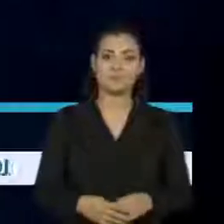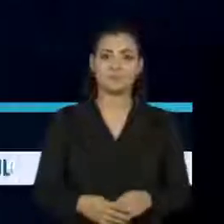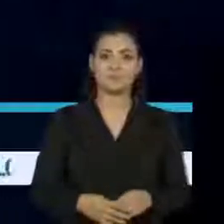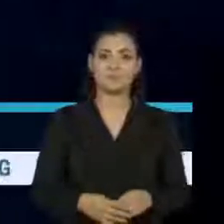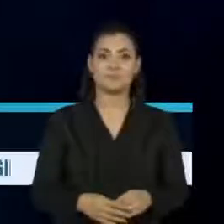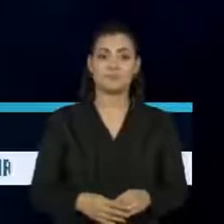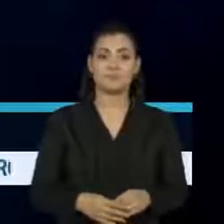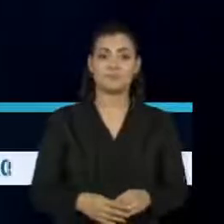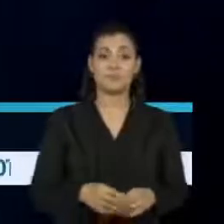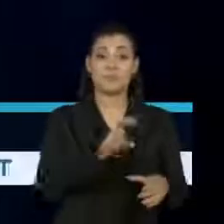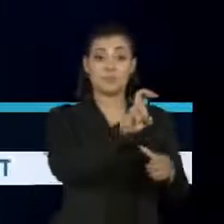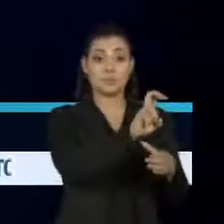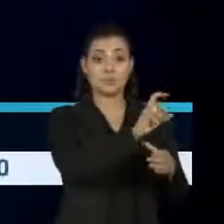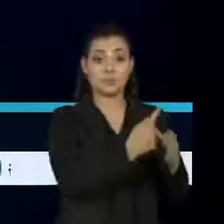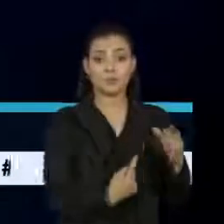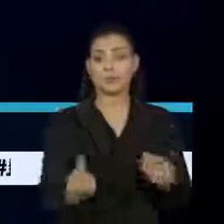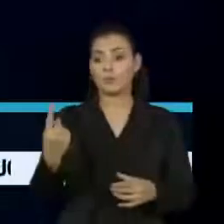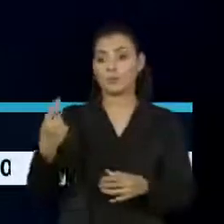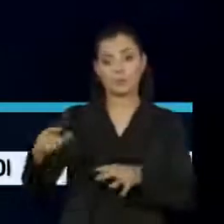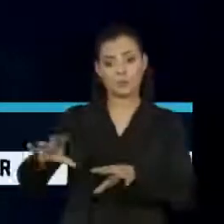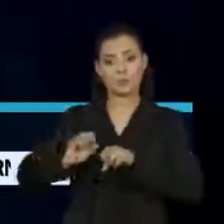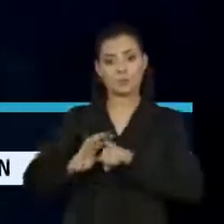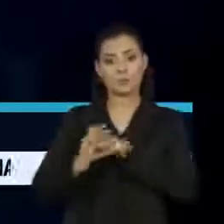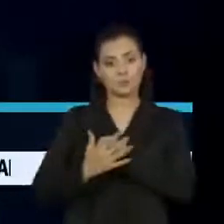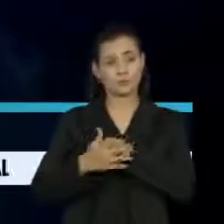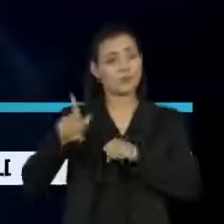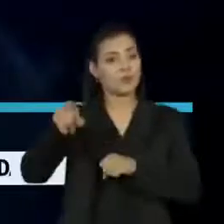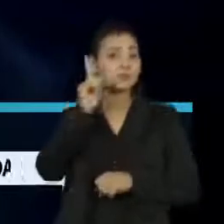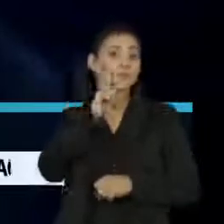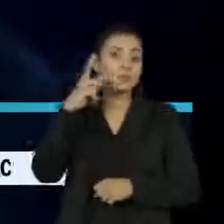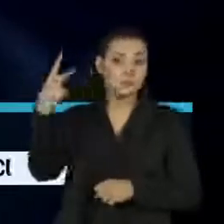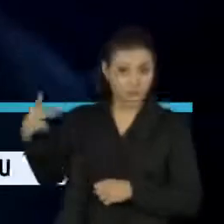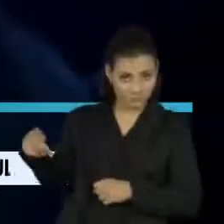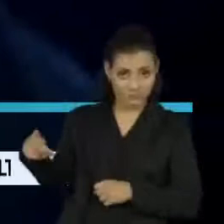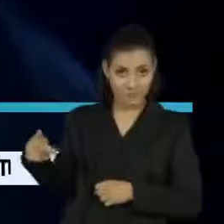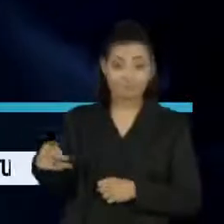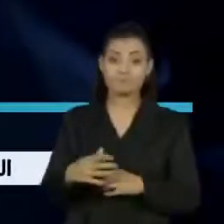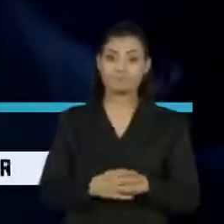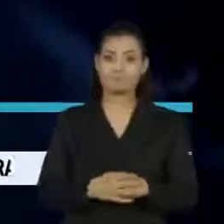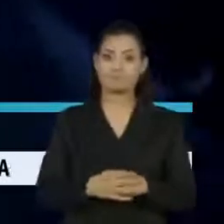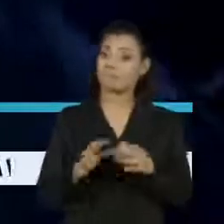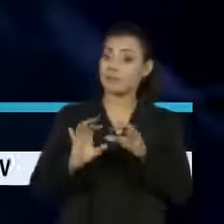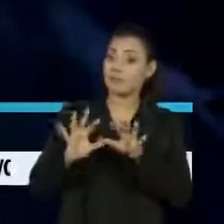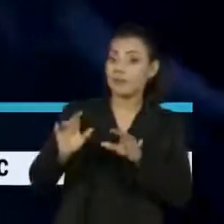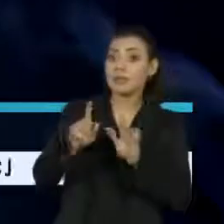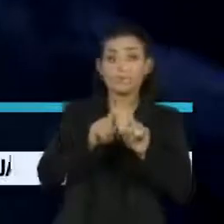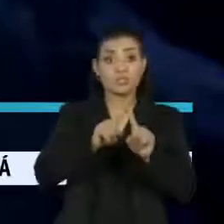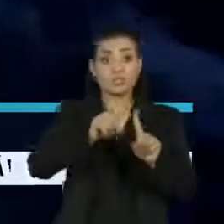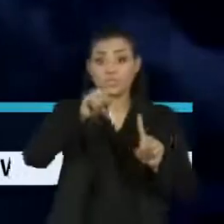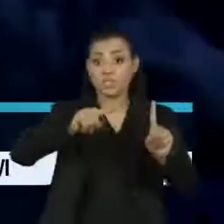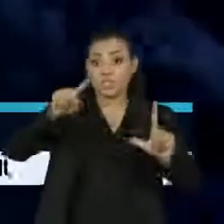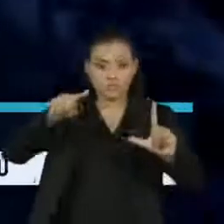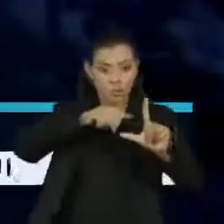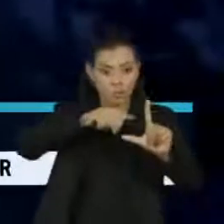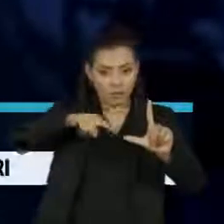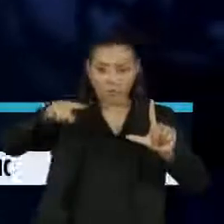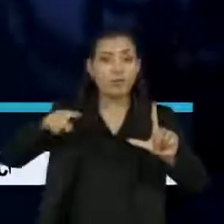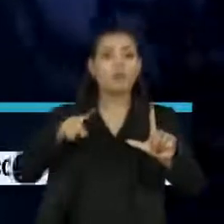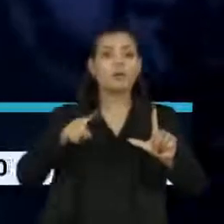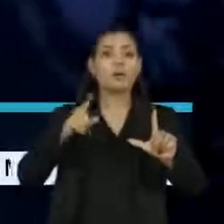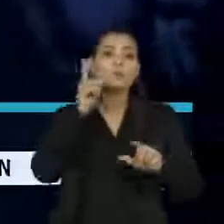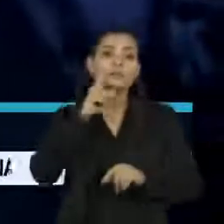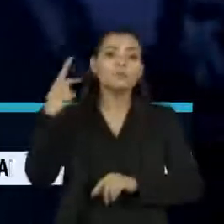é um em cada cinco pacientes da corrigir 19 é dos Estados Unidos apesar de liberar as estatísticas da pandemia os